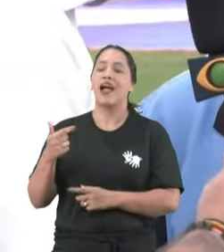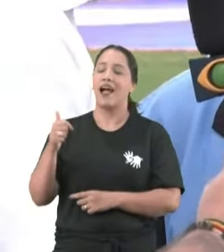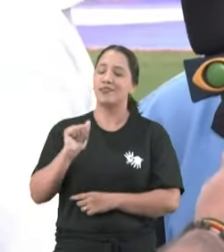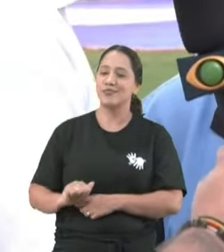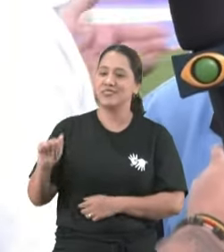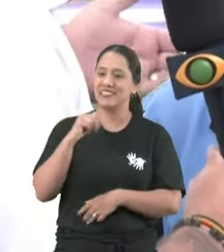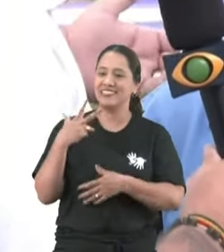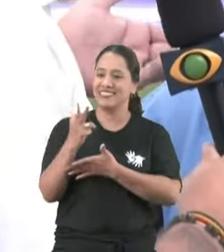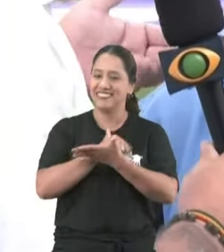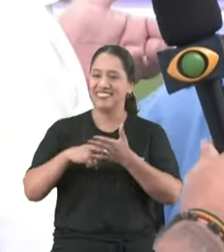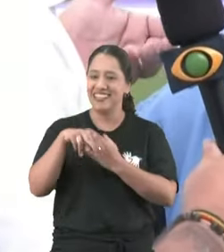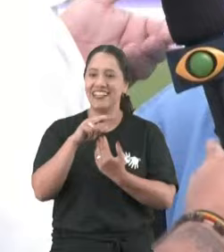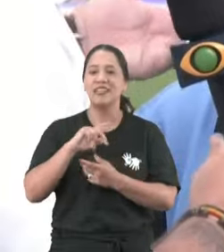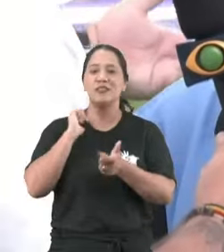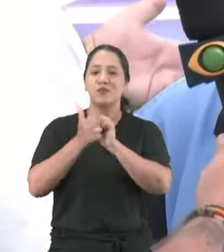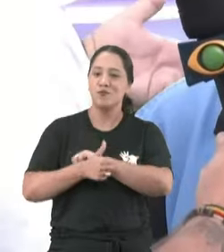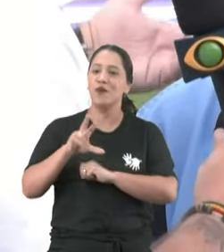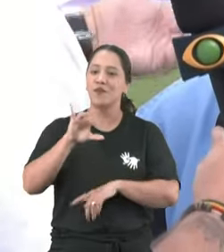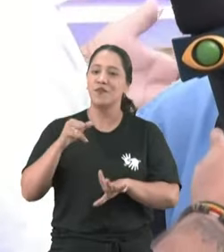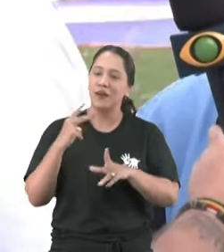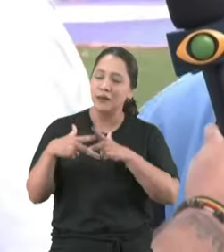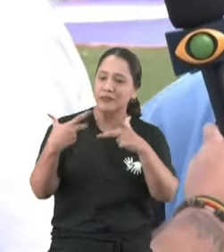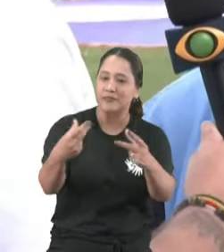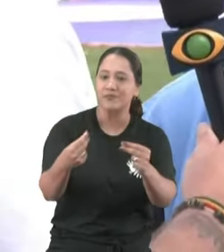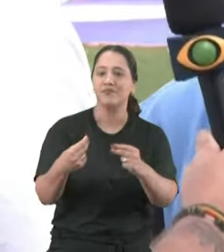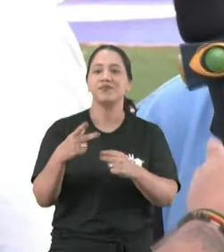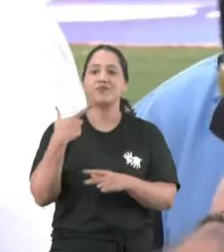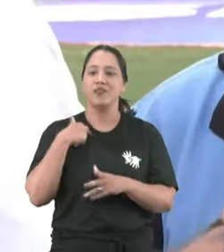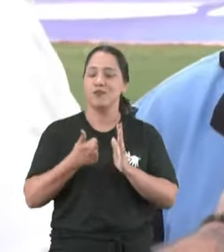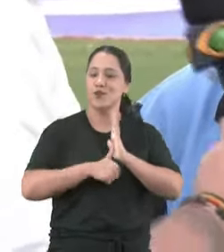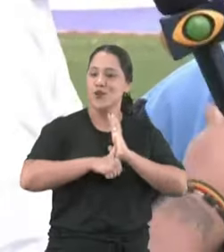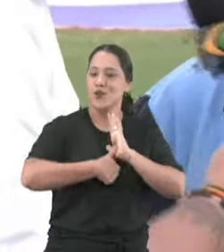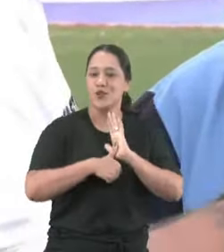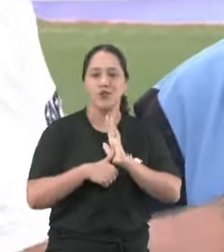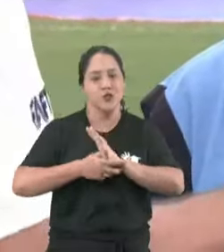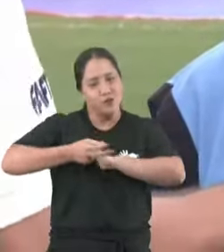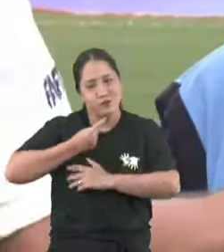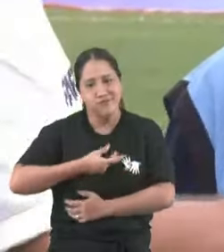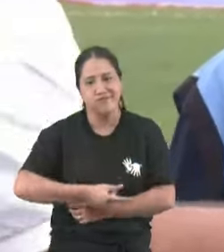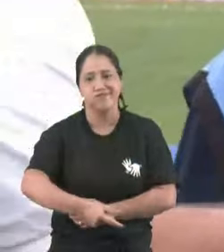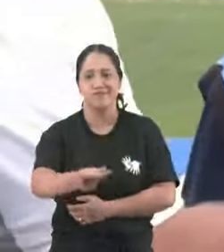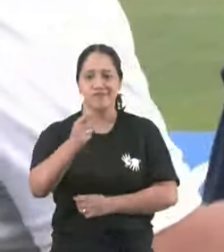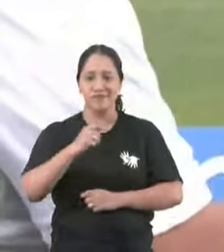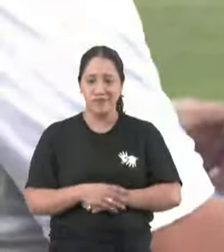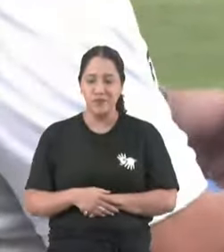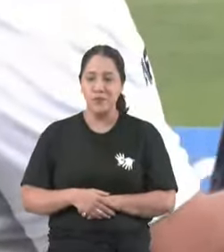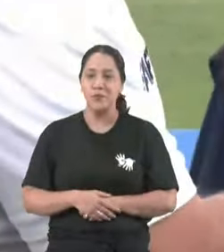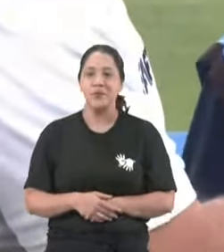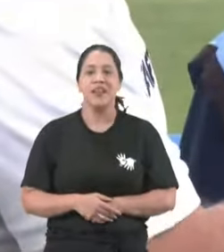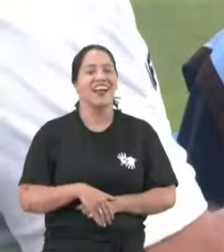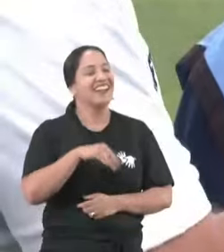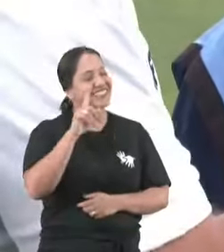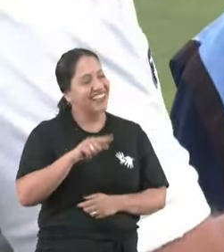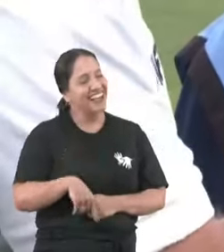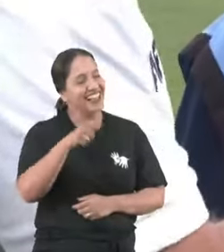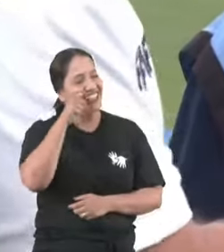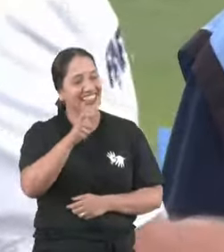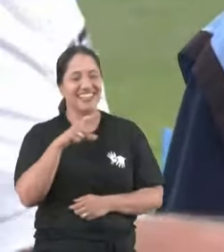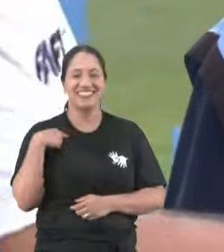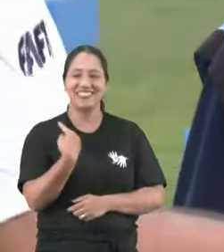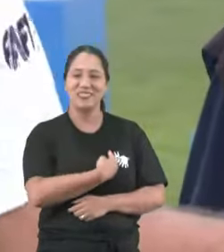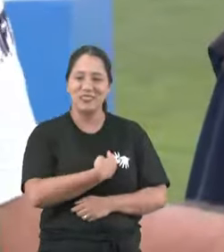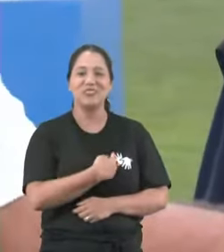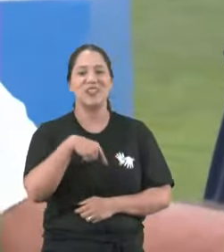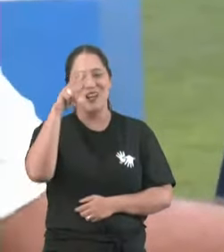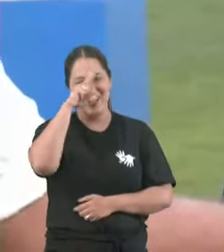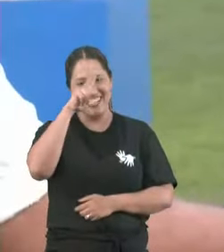Cronistas Esportivos, que vai lhe presentear como sócio benemérito. Boa tarde. Uma coisa interessante, a gente